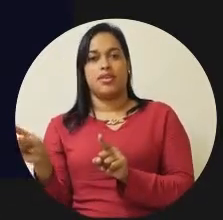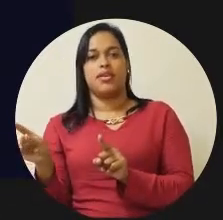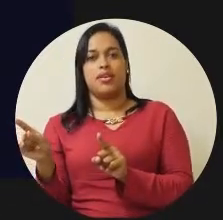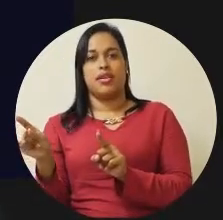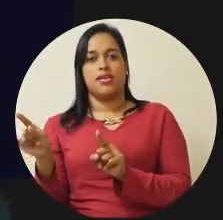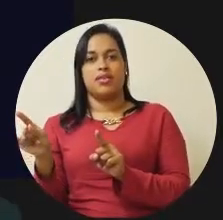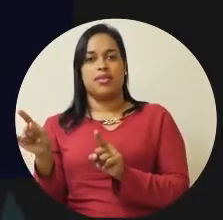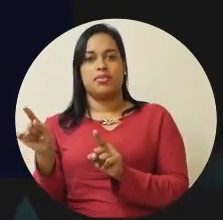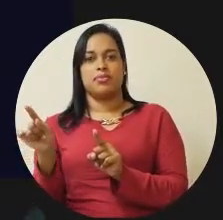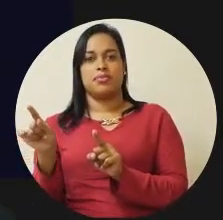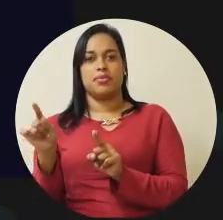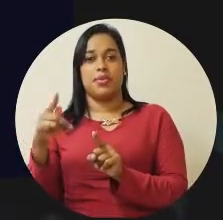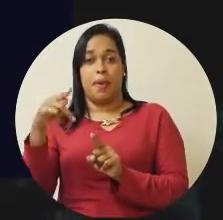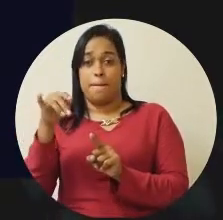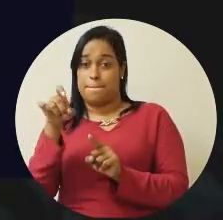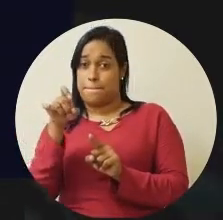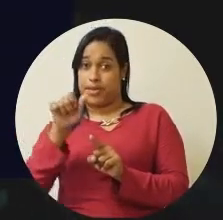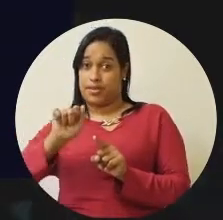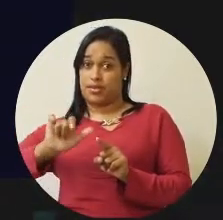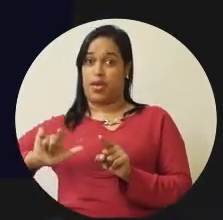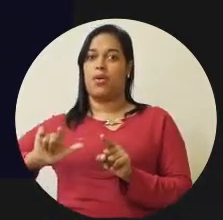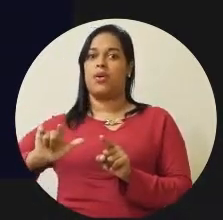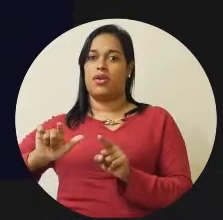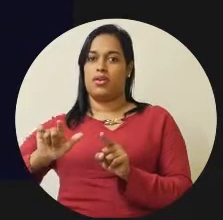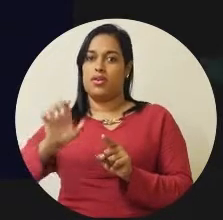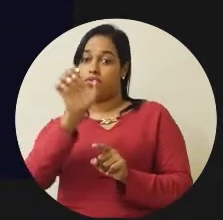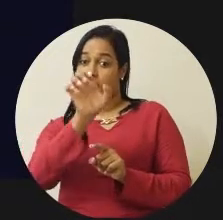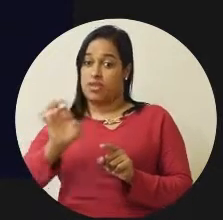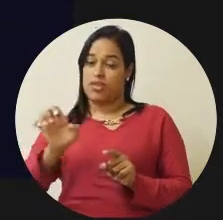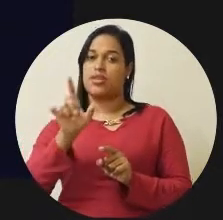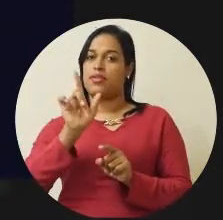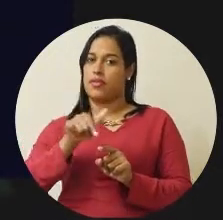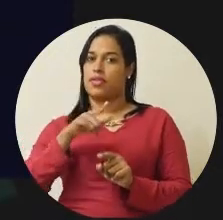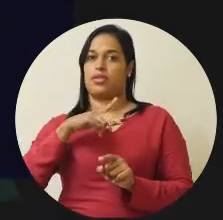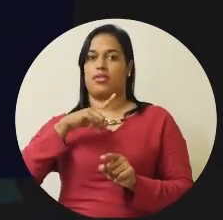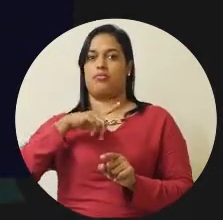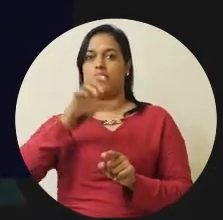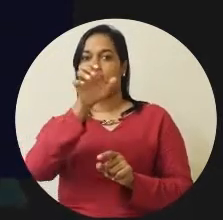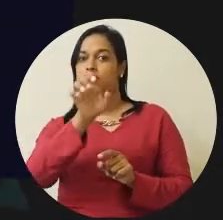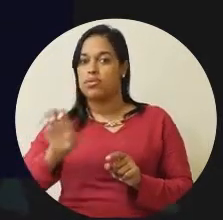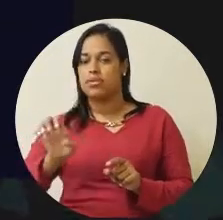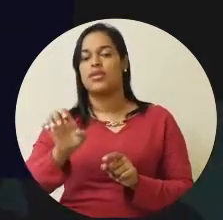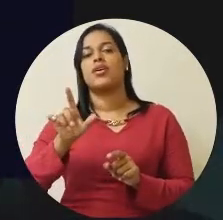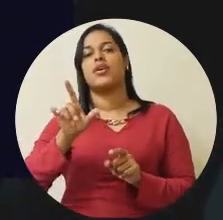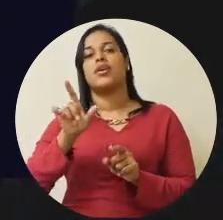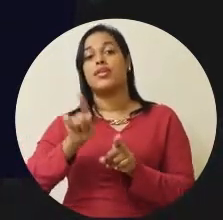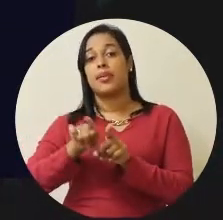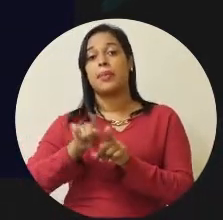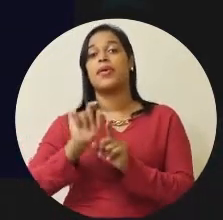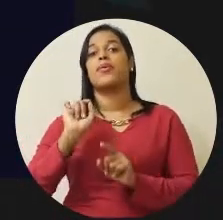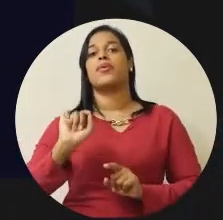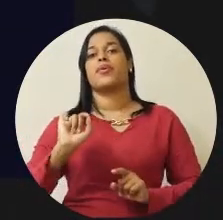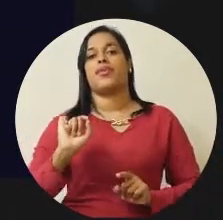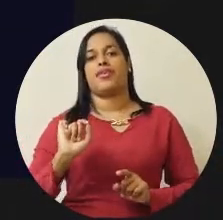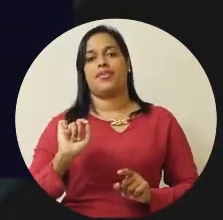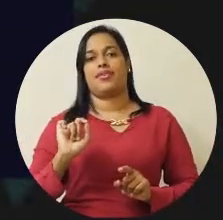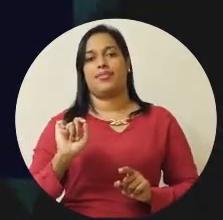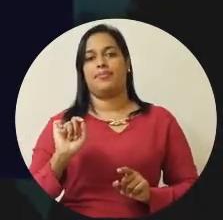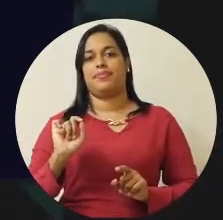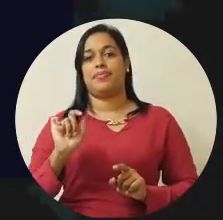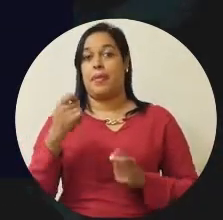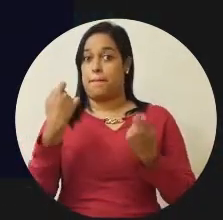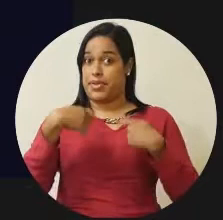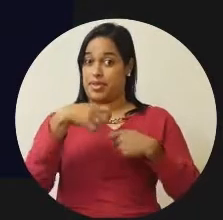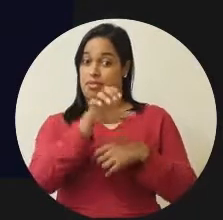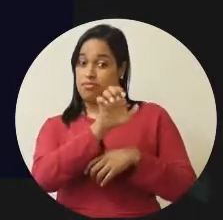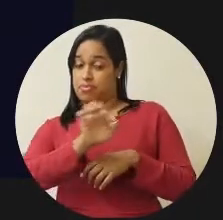a esquerda. E além de ter esse deslocamento para a esquerda, ele vai ter, para ter esse